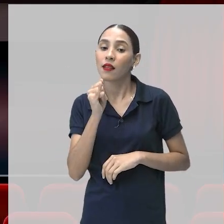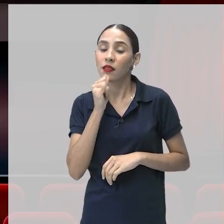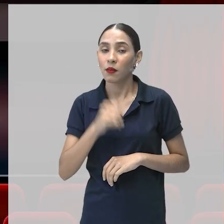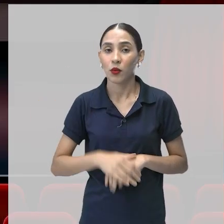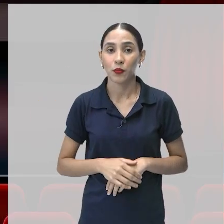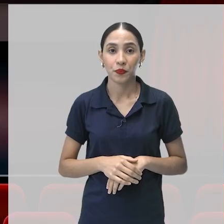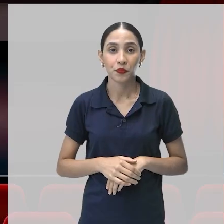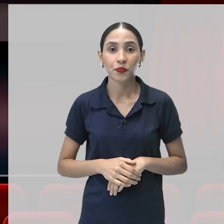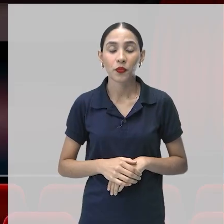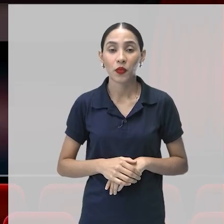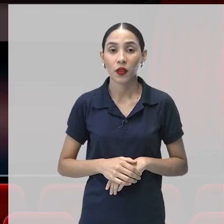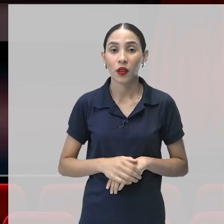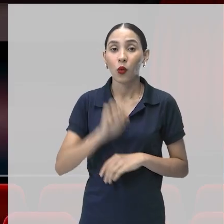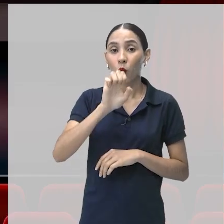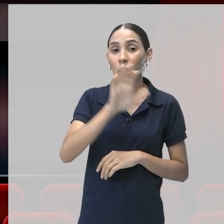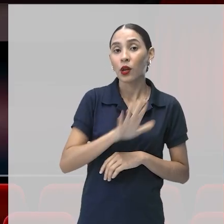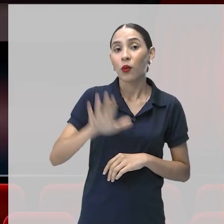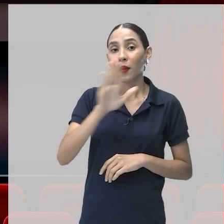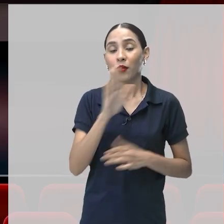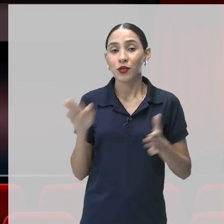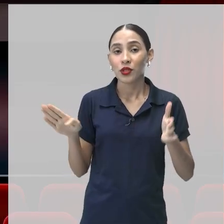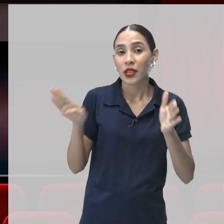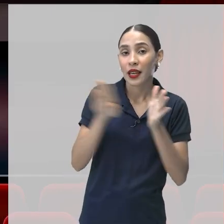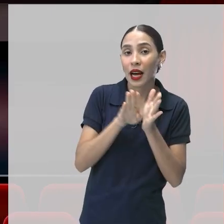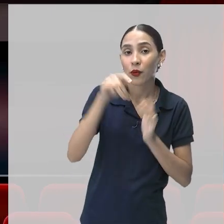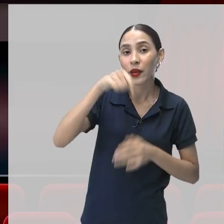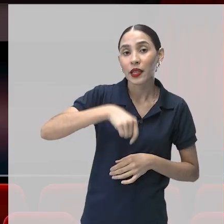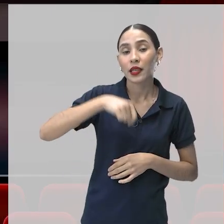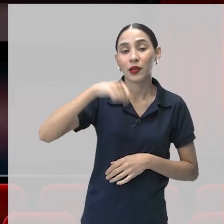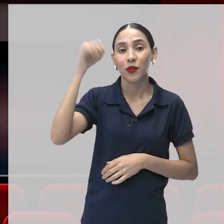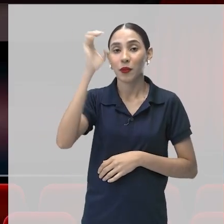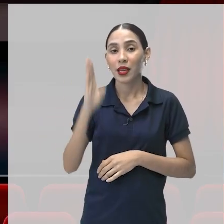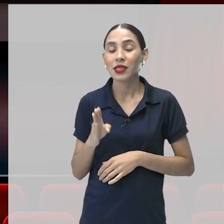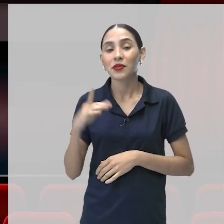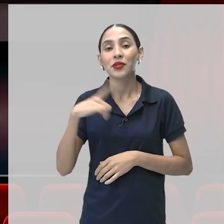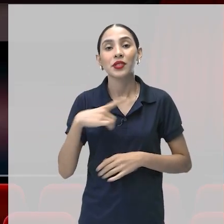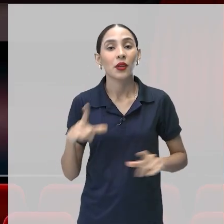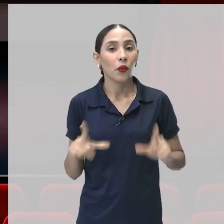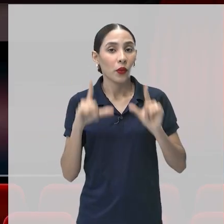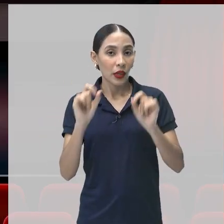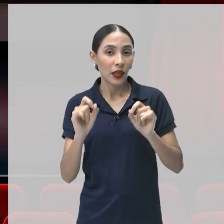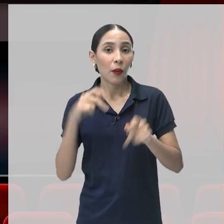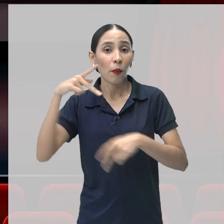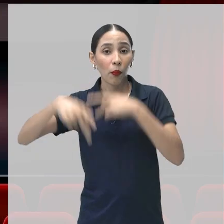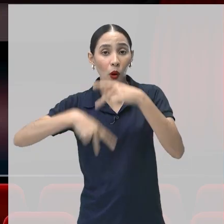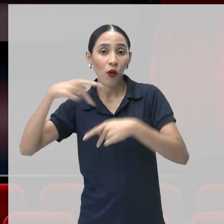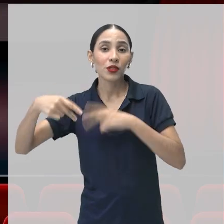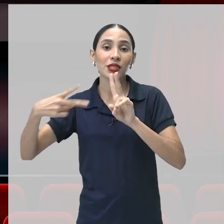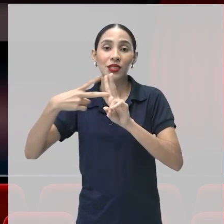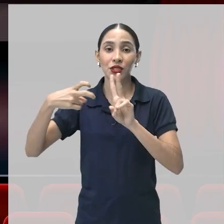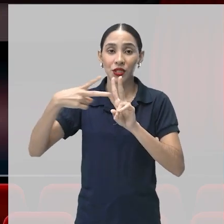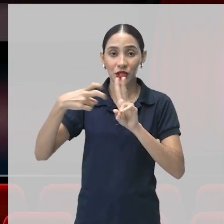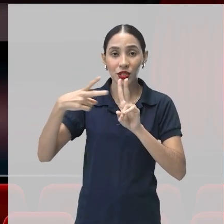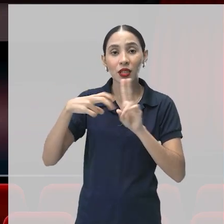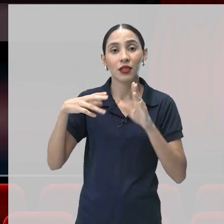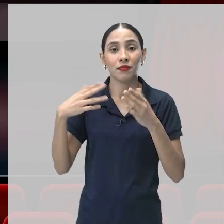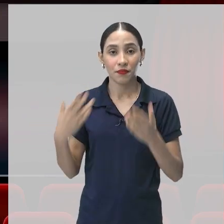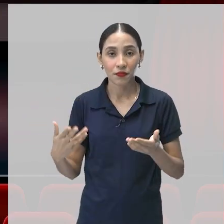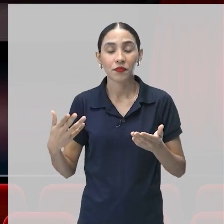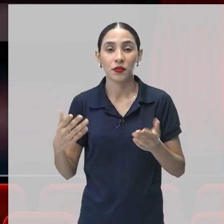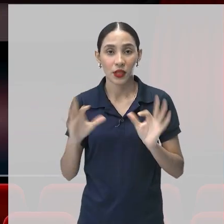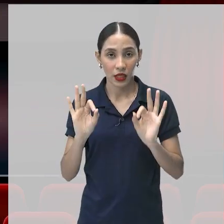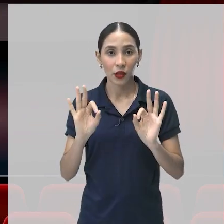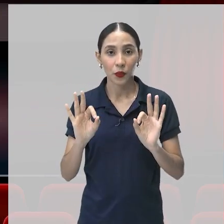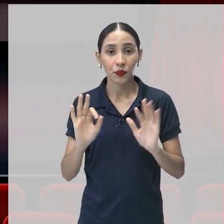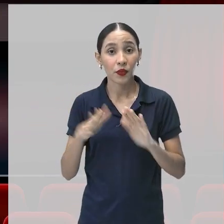exemplo, quando os europeus chegaram ao Brasil, havia aqui os povos originários, ou seja, os